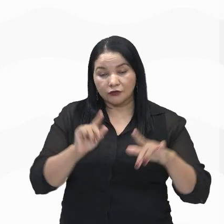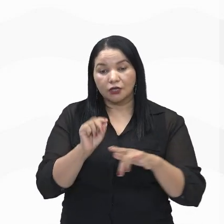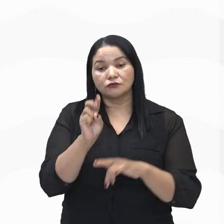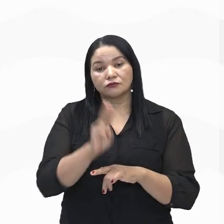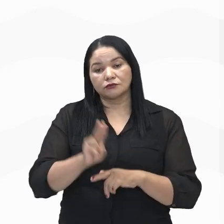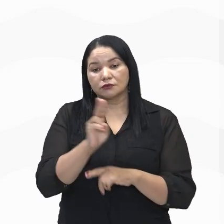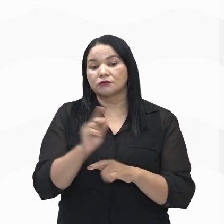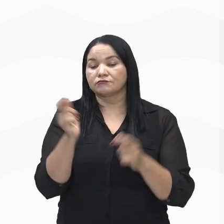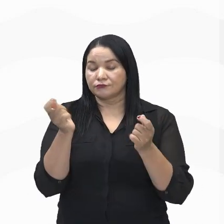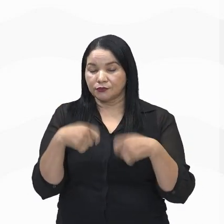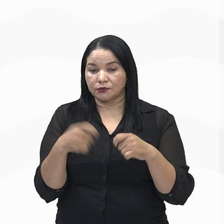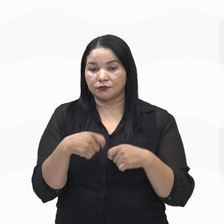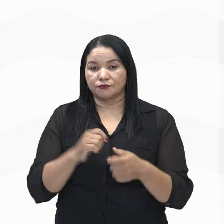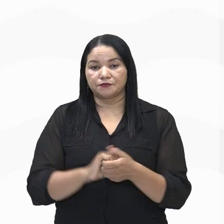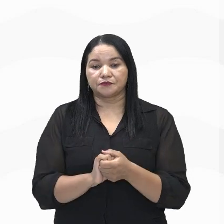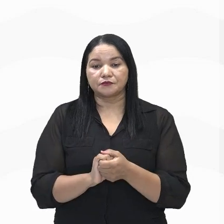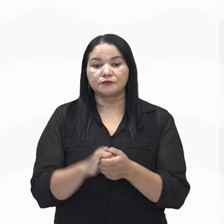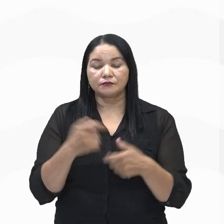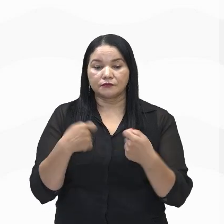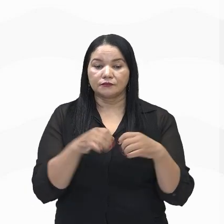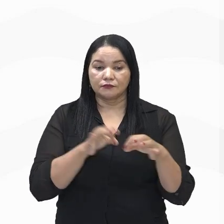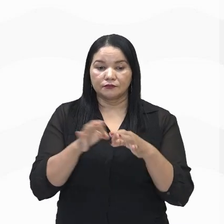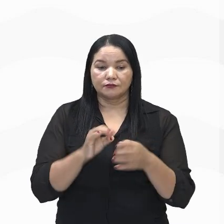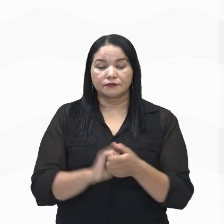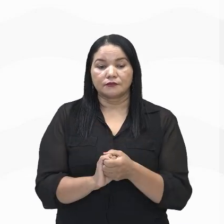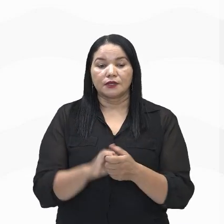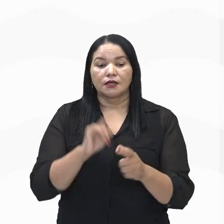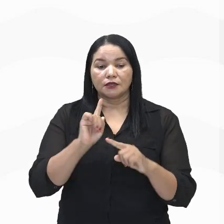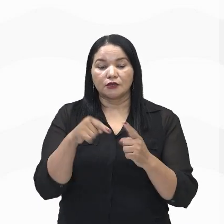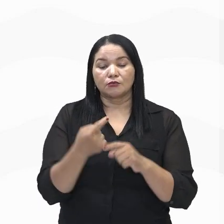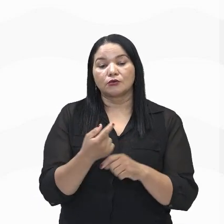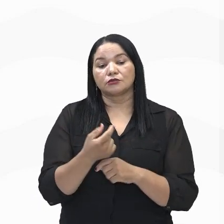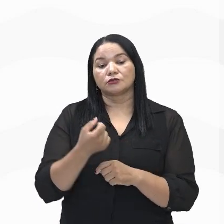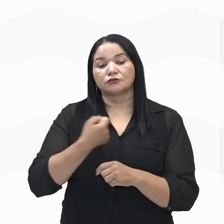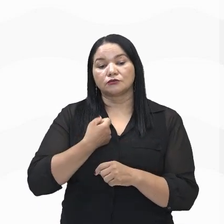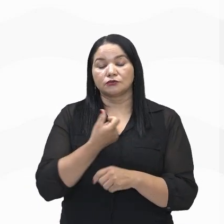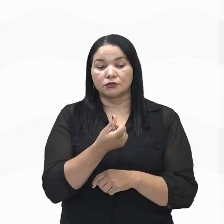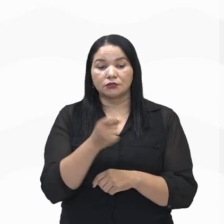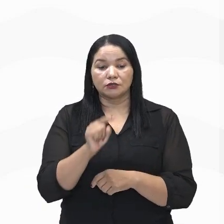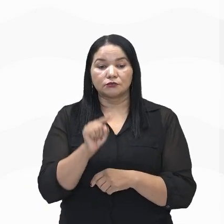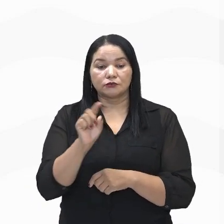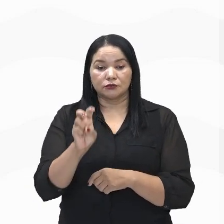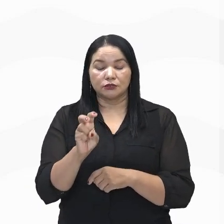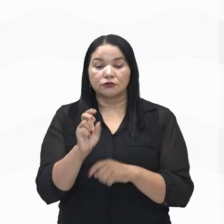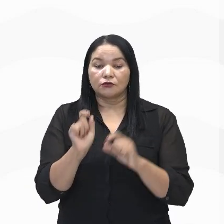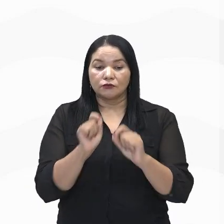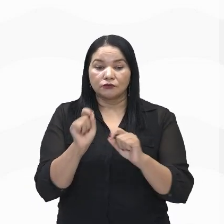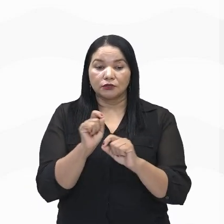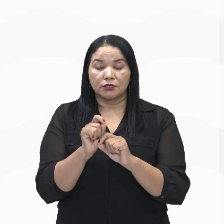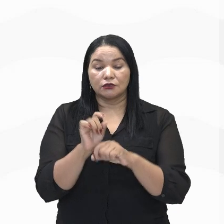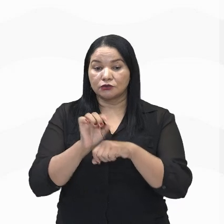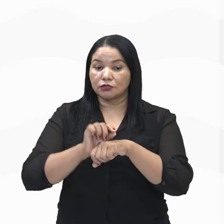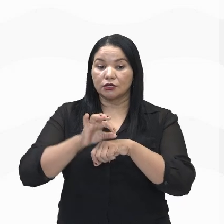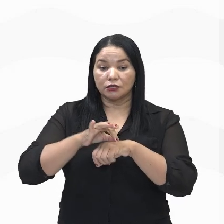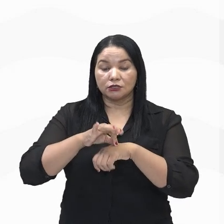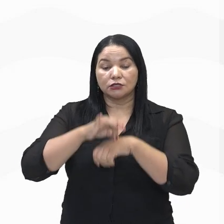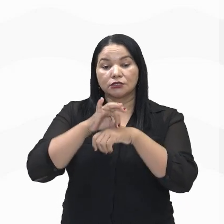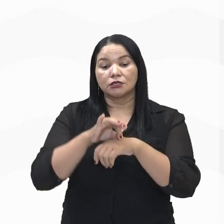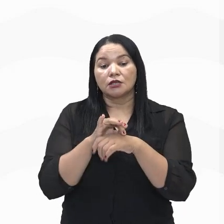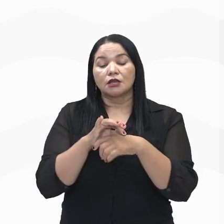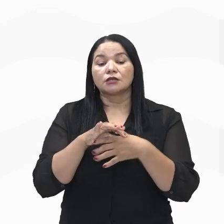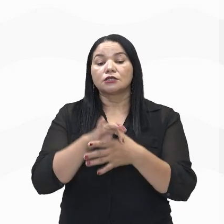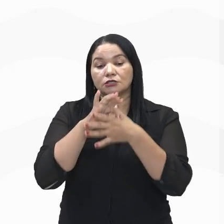aumentar a eficiência. No 6.5 nós temos gestão integrada dos recursos hídricos com cooperação